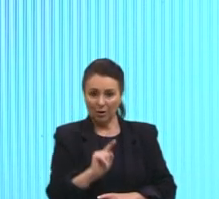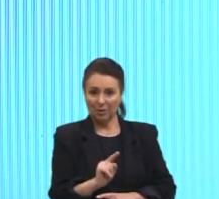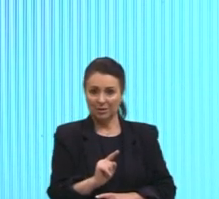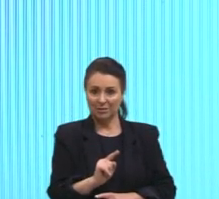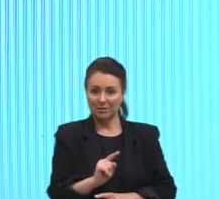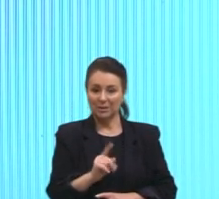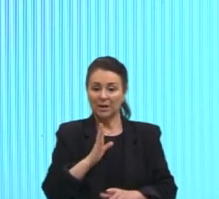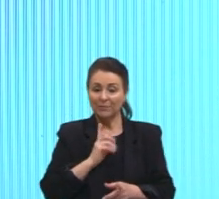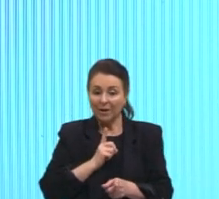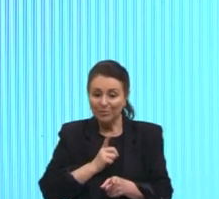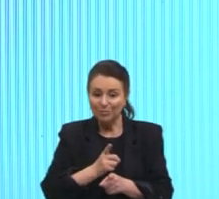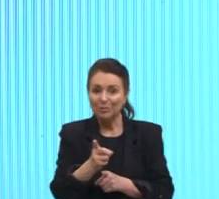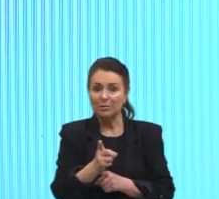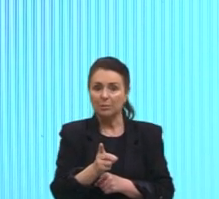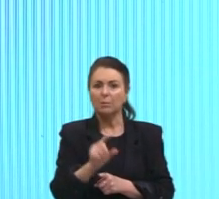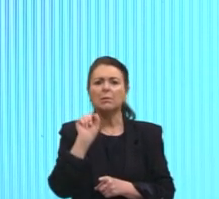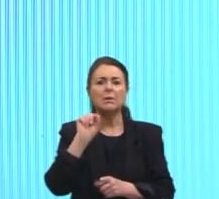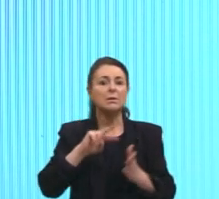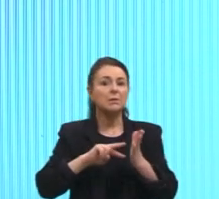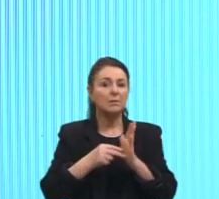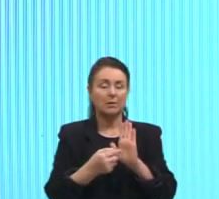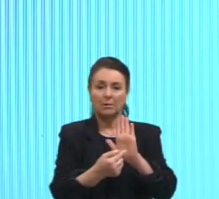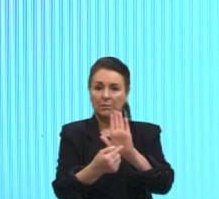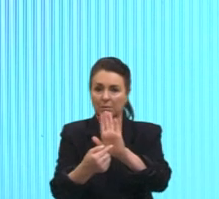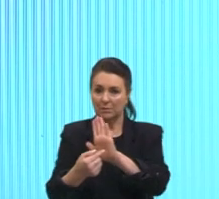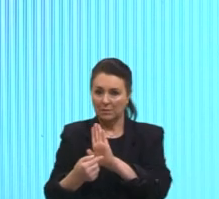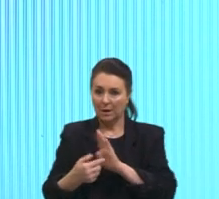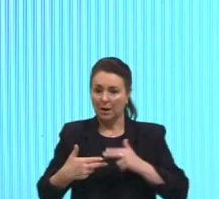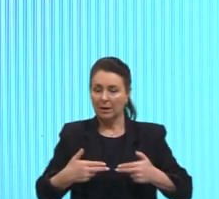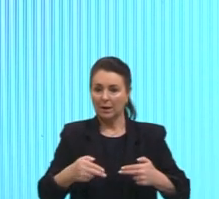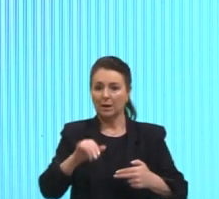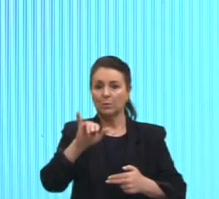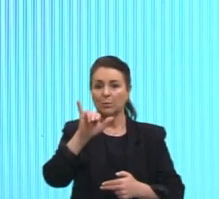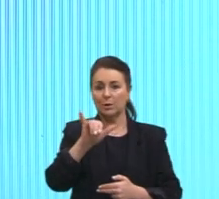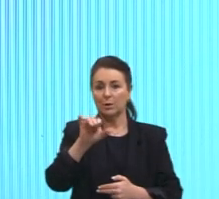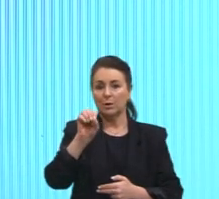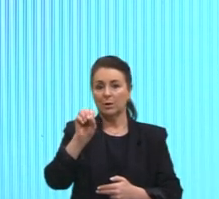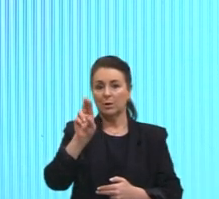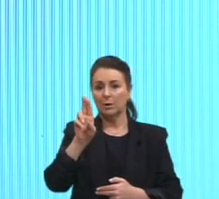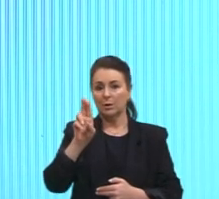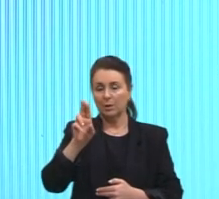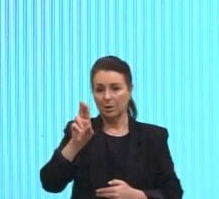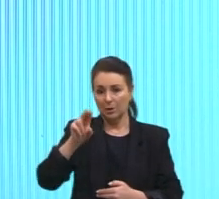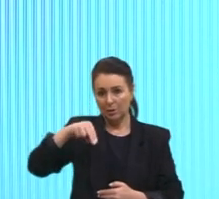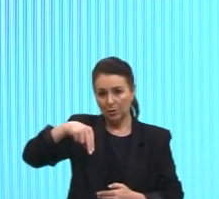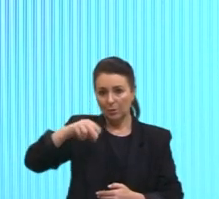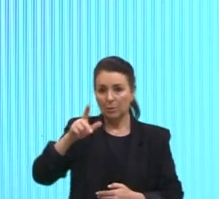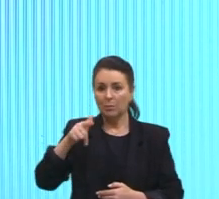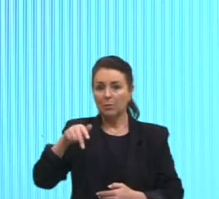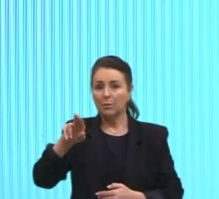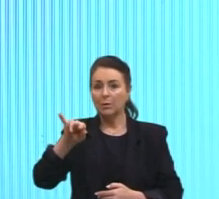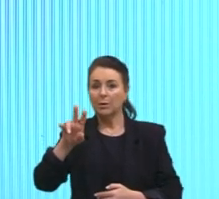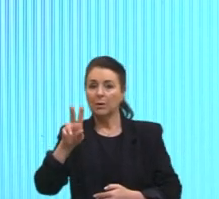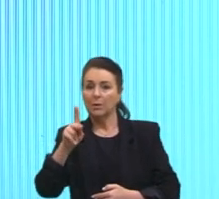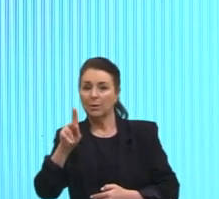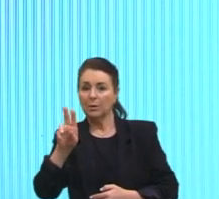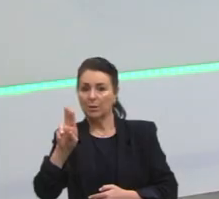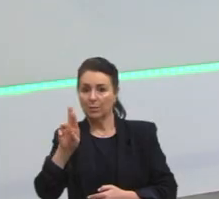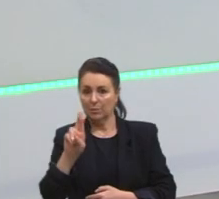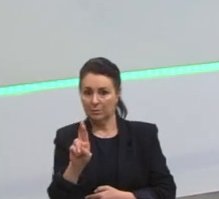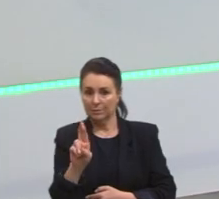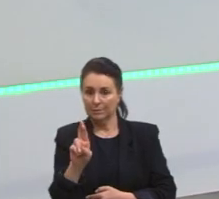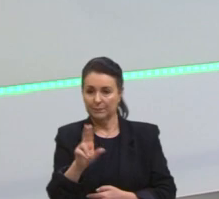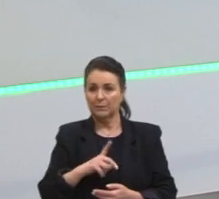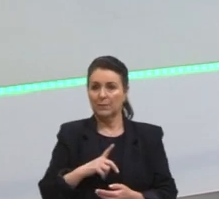direcionar aí para que que foi essa guerra do yom por tá é importante aí tu dá uma lidinha sobre isso aí